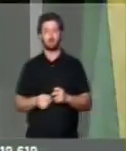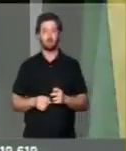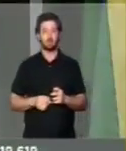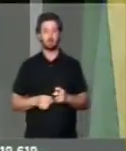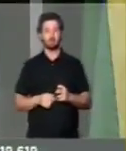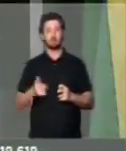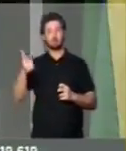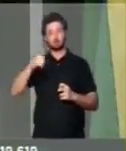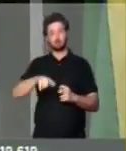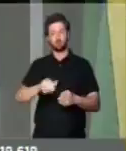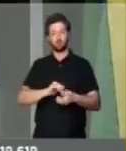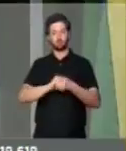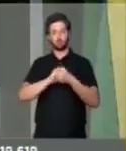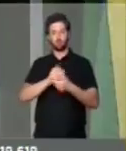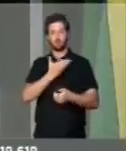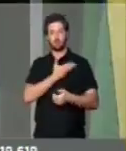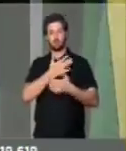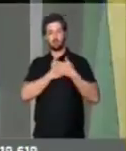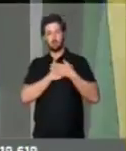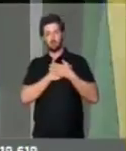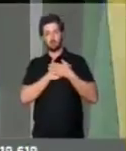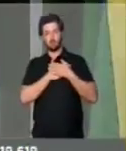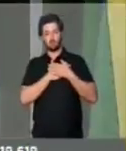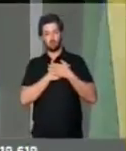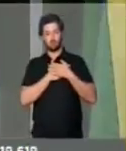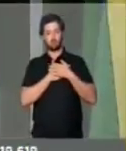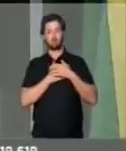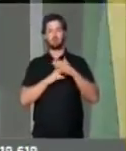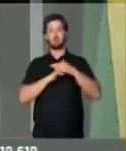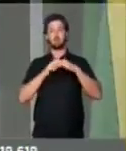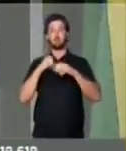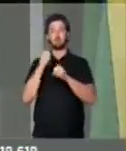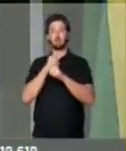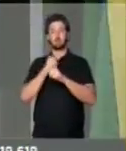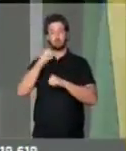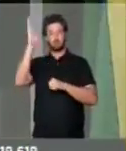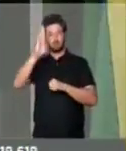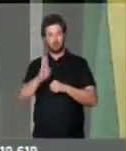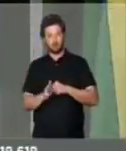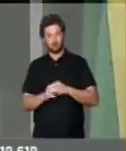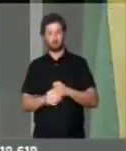e mais uma vez cumprimentar os meus amigos construtores do Brasil,